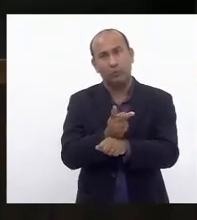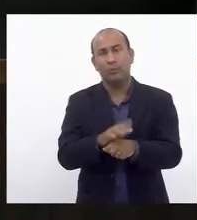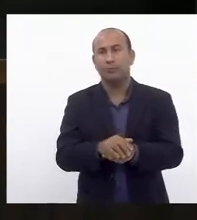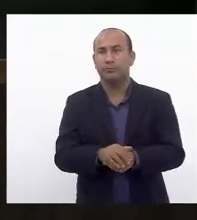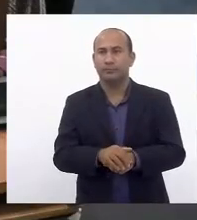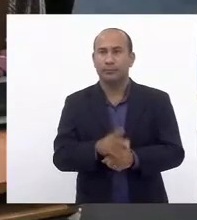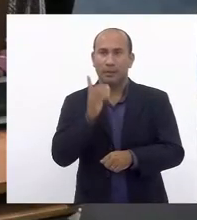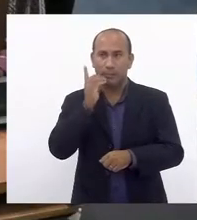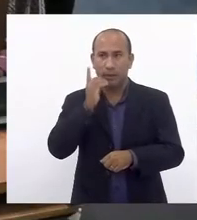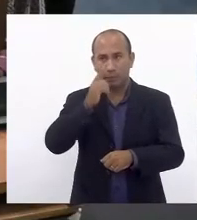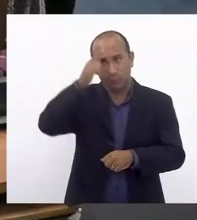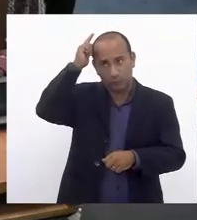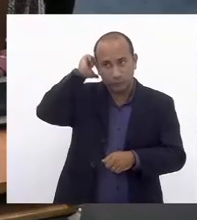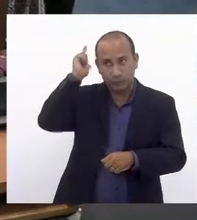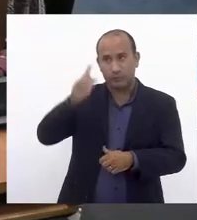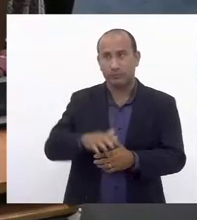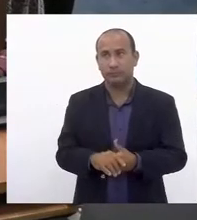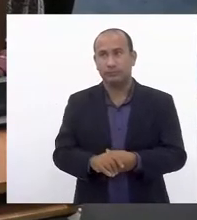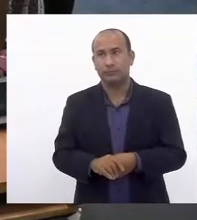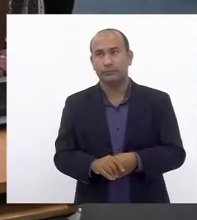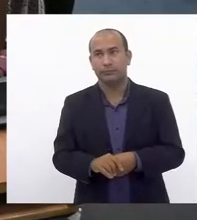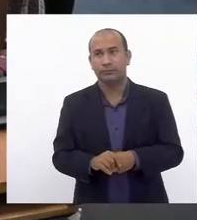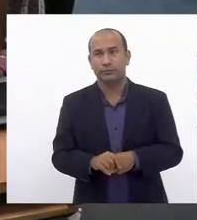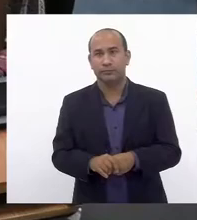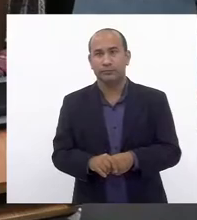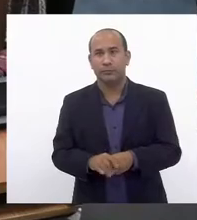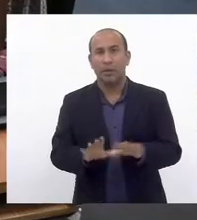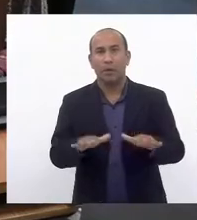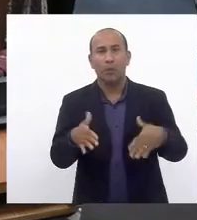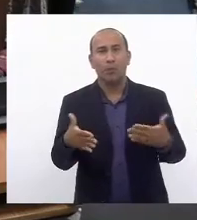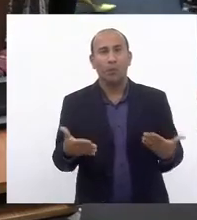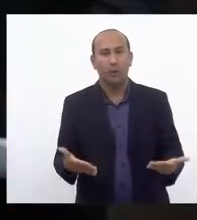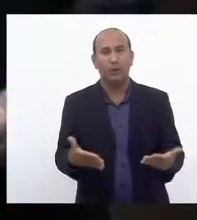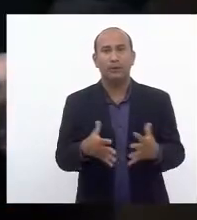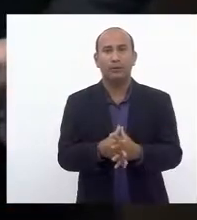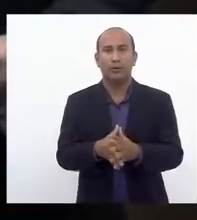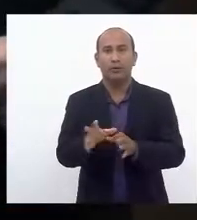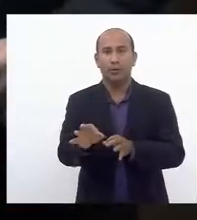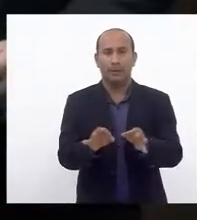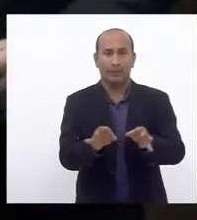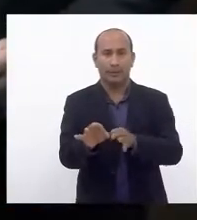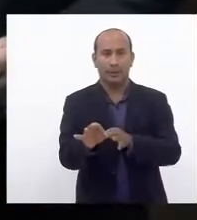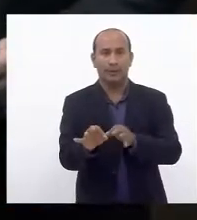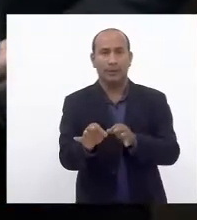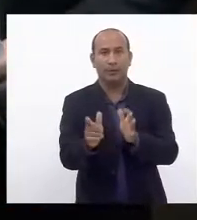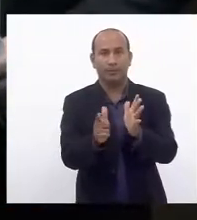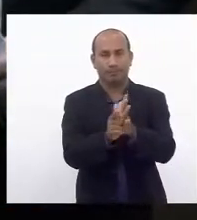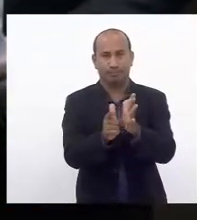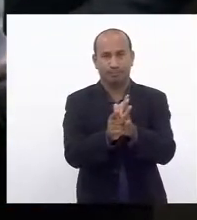Paulo. Senhor presidente, quando o projeto veio à pauta,